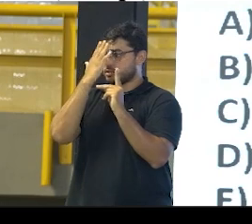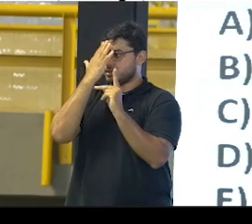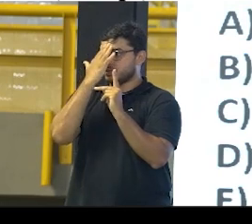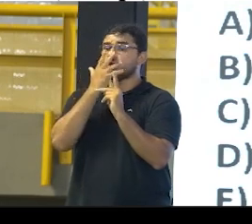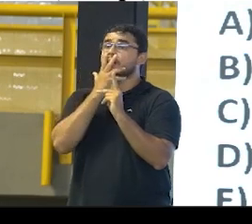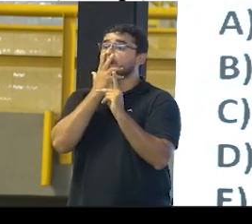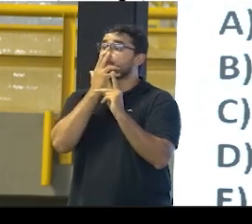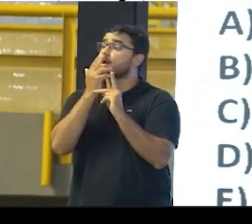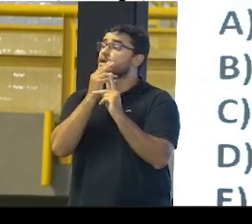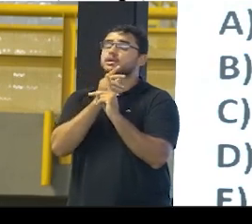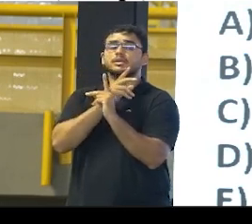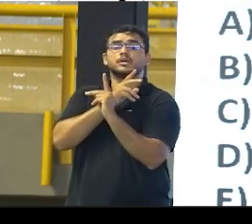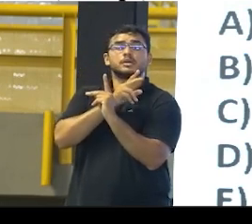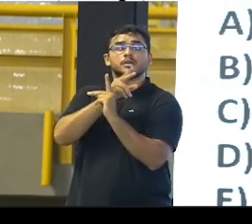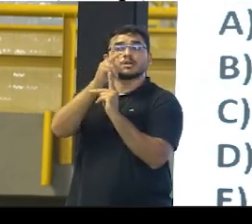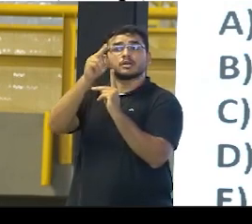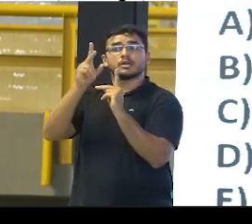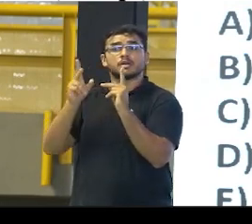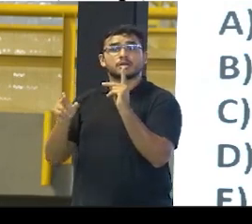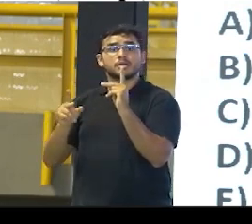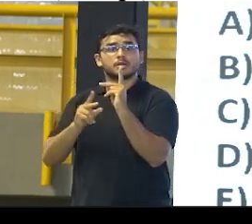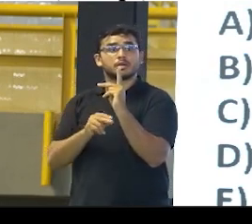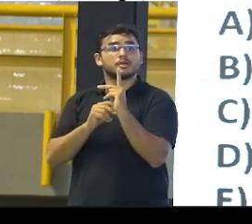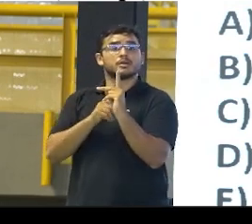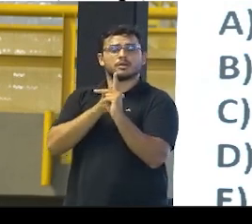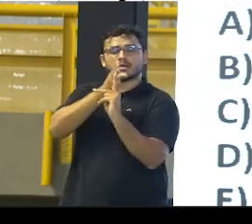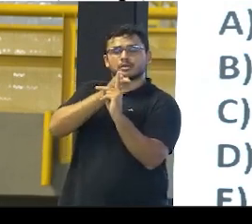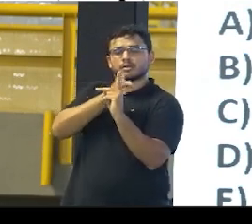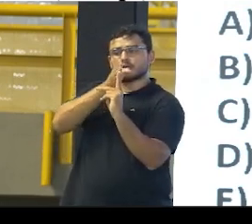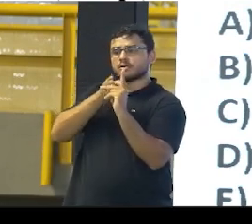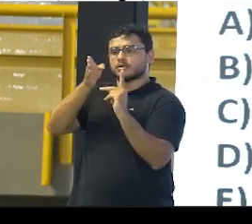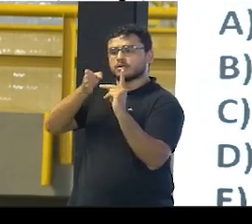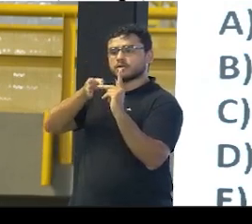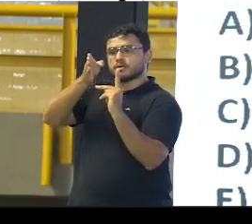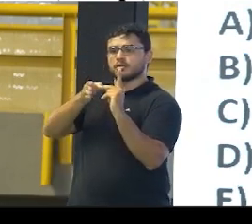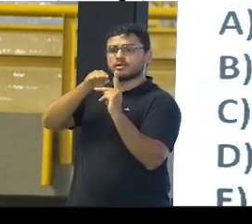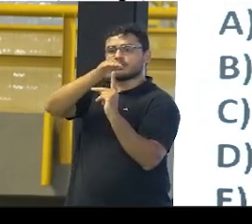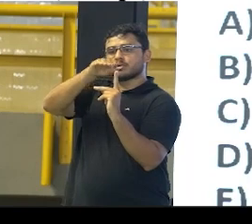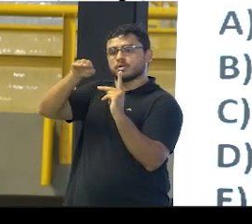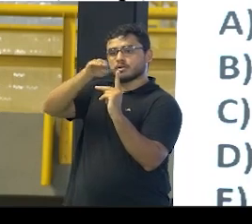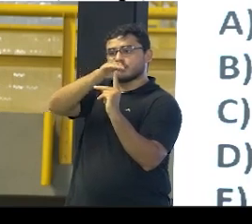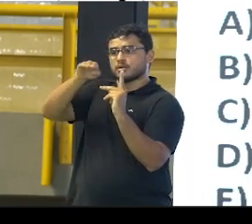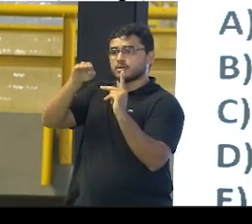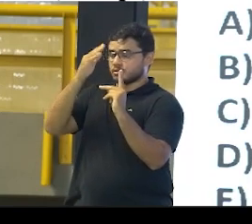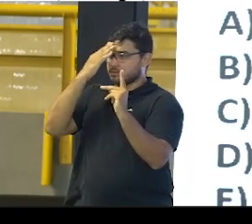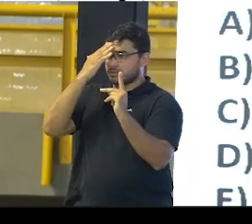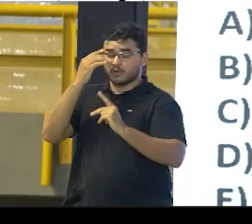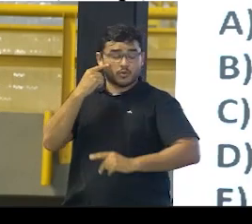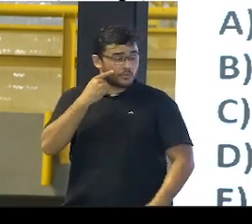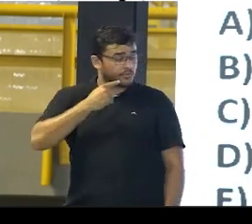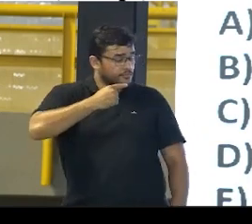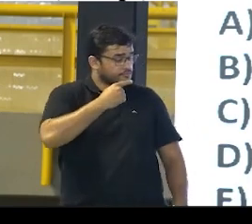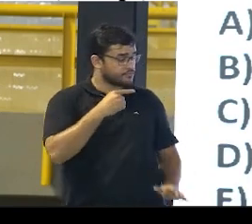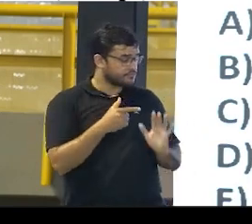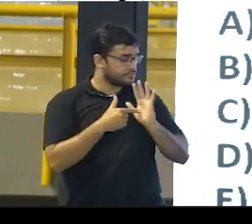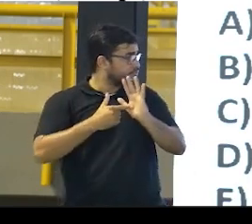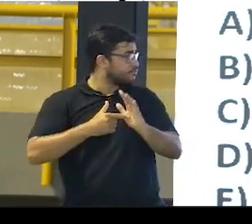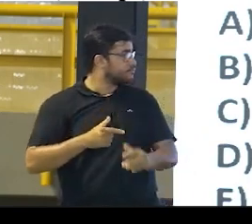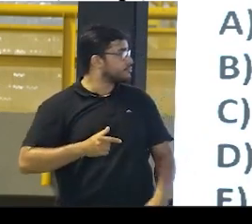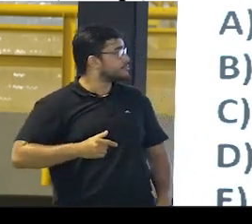é de 15 e considerando que os triângulos são semelhantes,